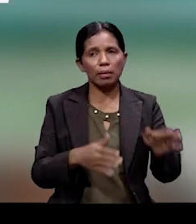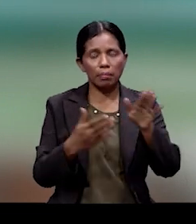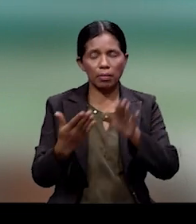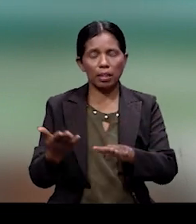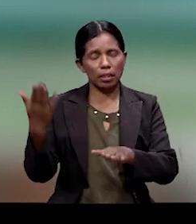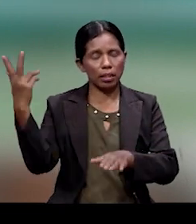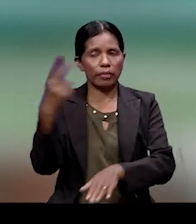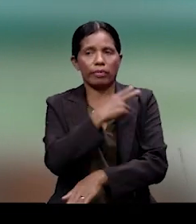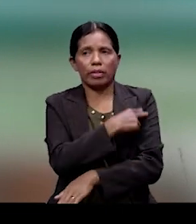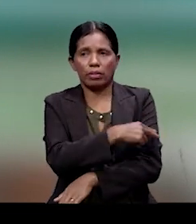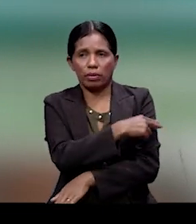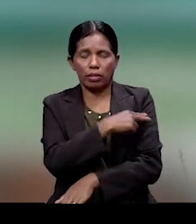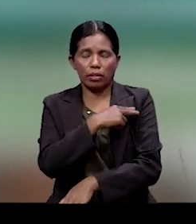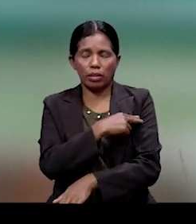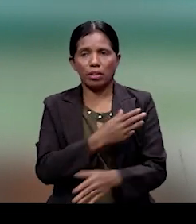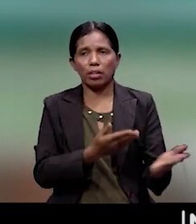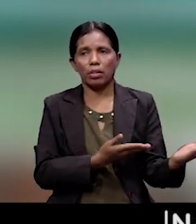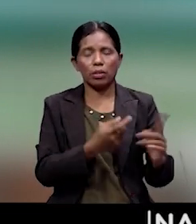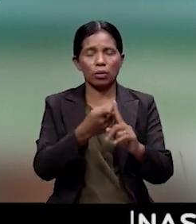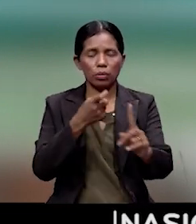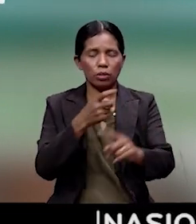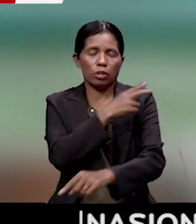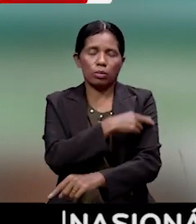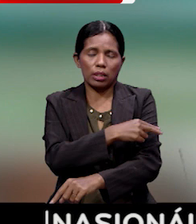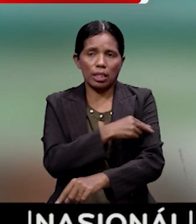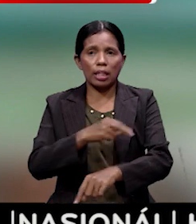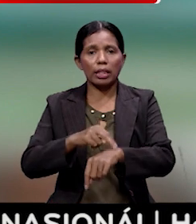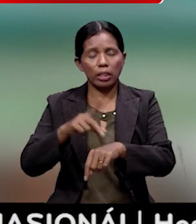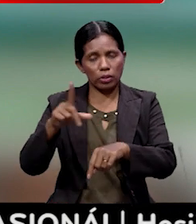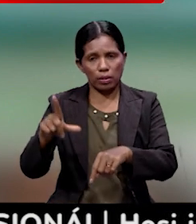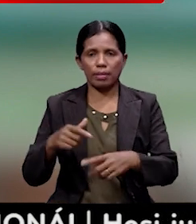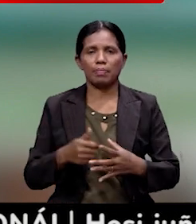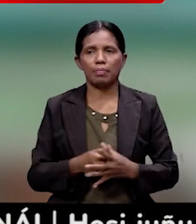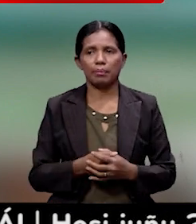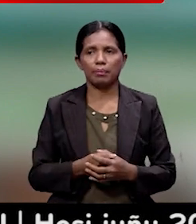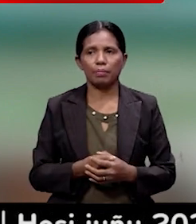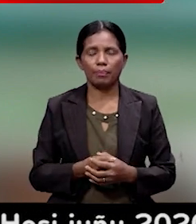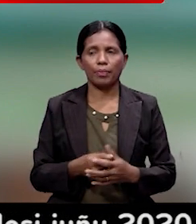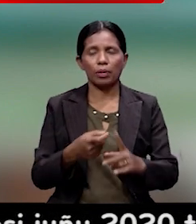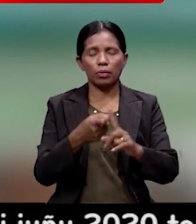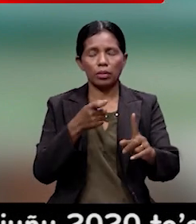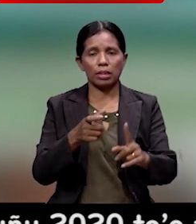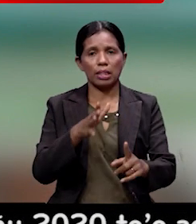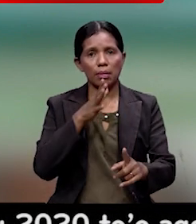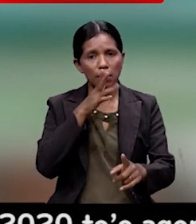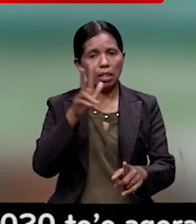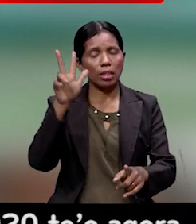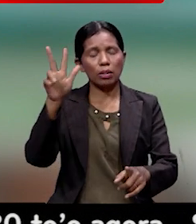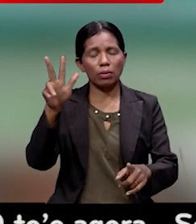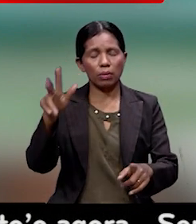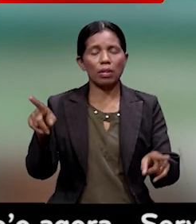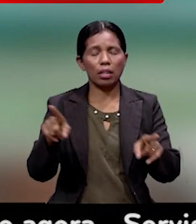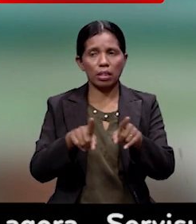isolamento Vera Cruz, a foi transferir o seu Hospital Nacional Guido Valadares. O Sinan Nantolo, né?